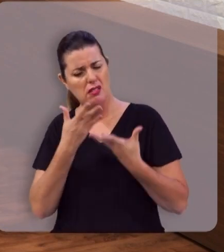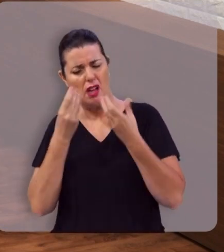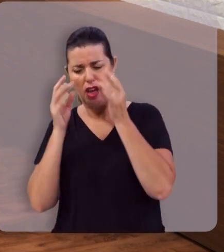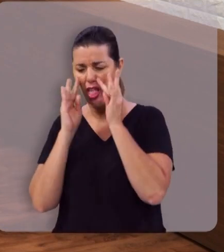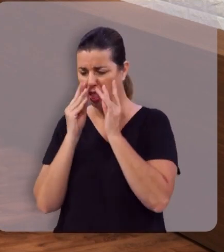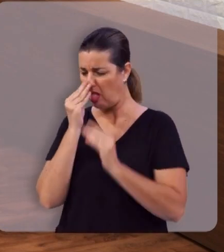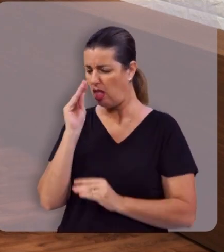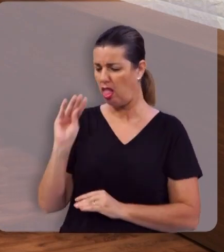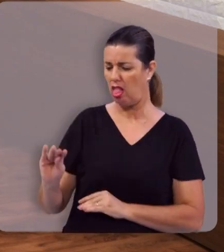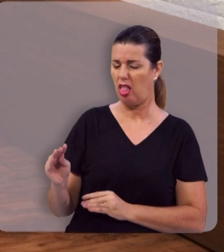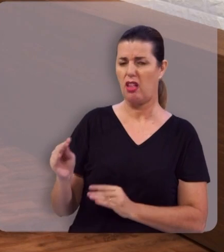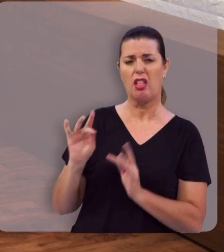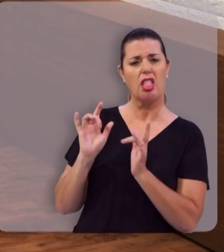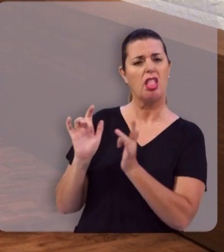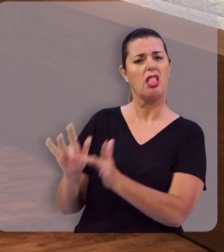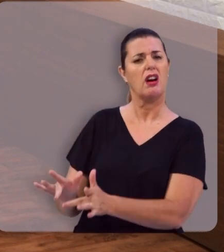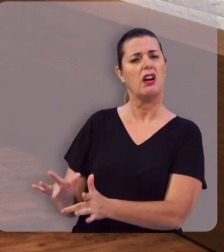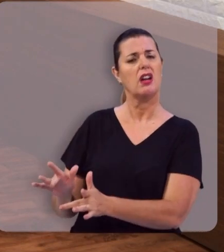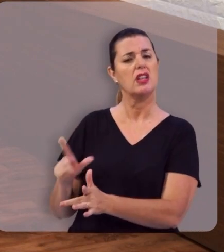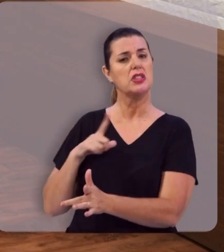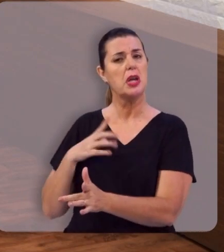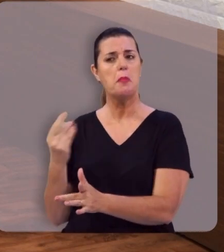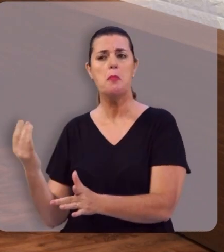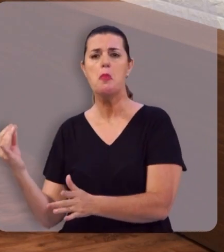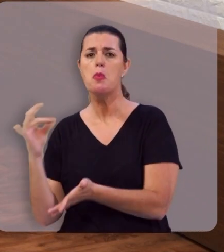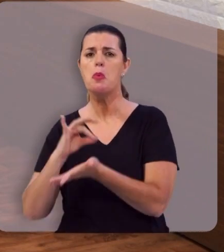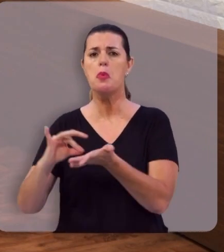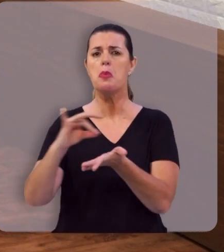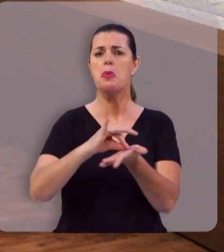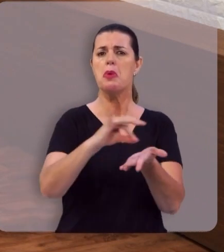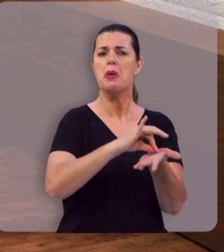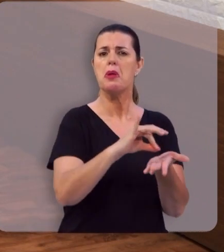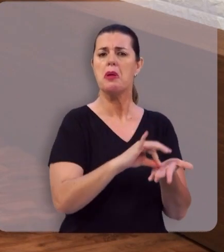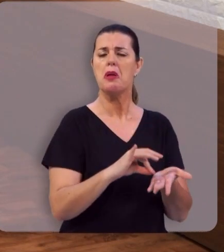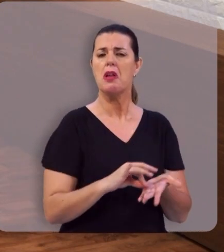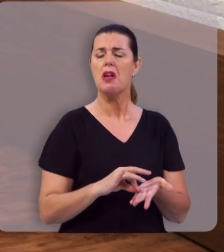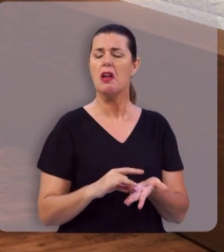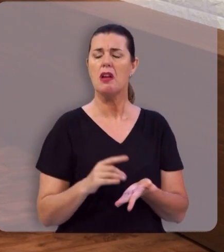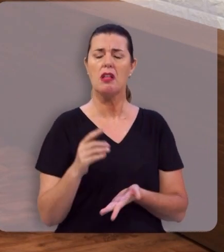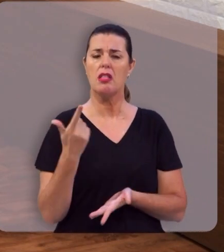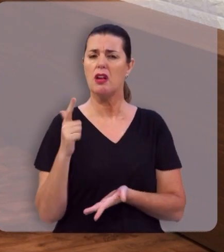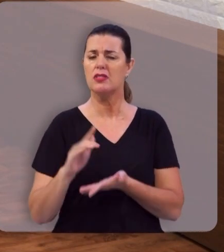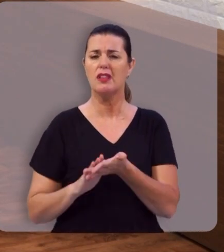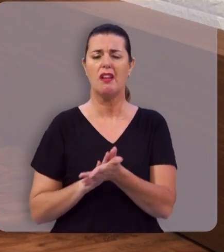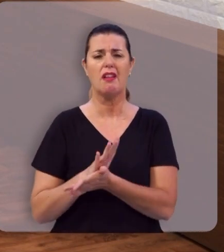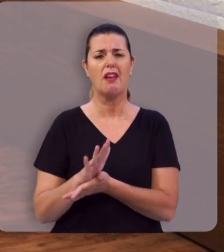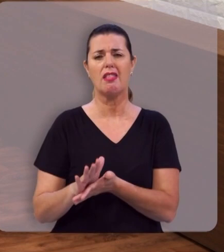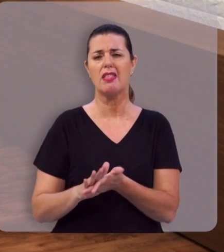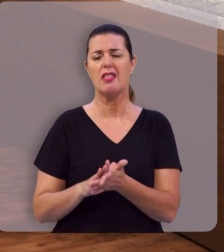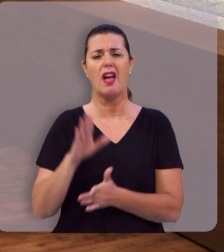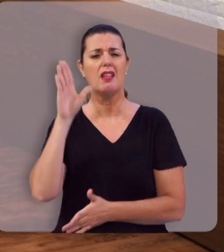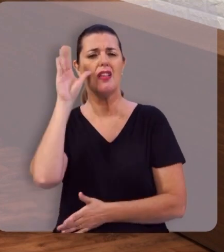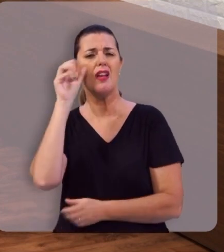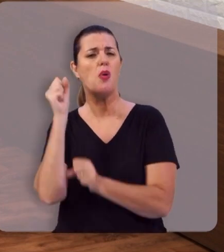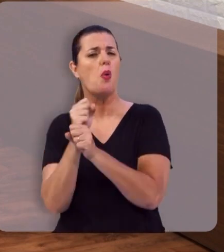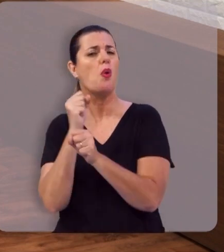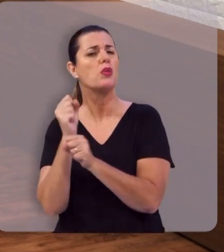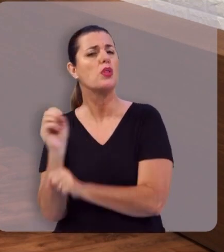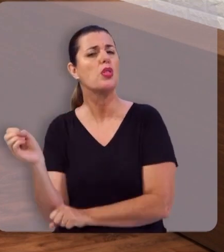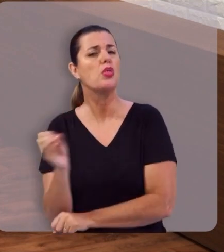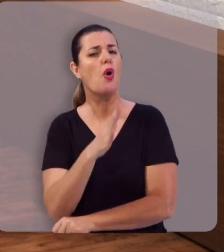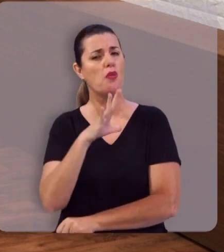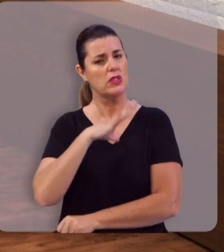esquecidos, abandonados, cercados de inimigos que não tinham qualquer interesse na reconstrução